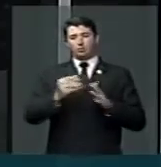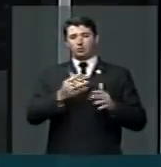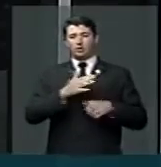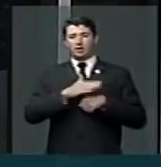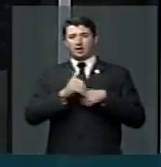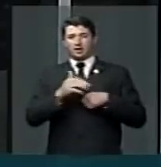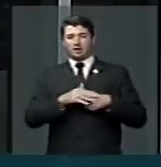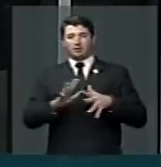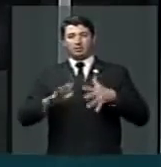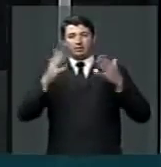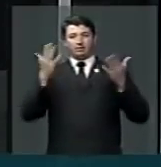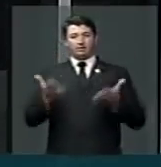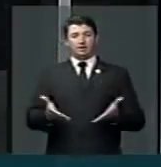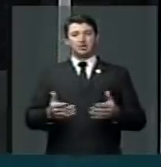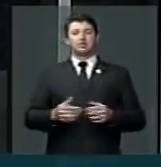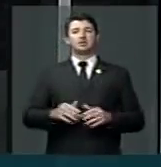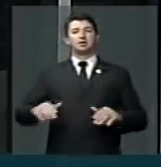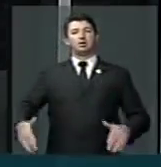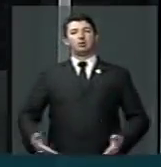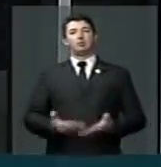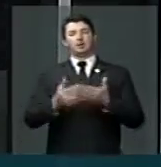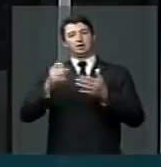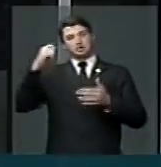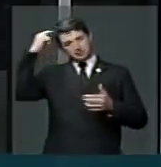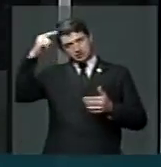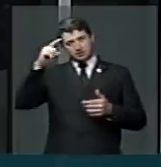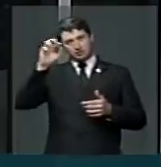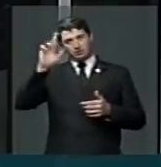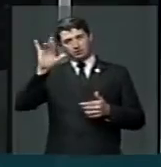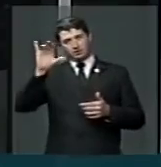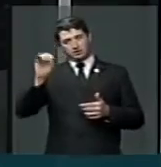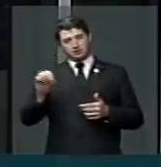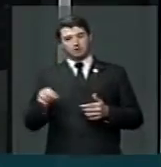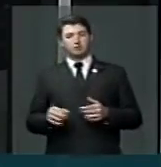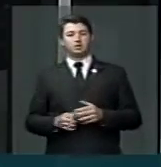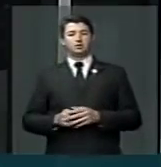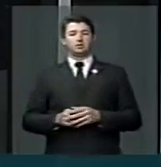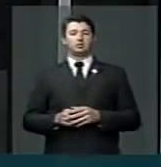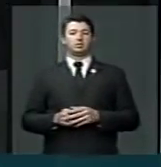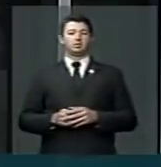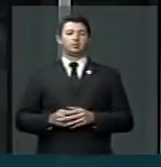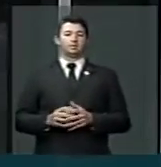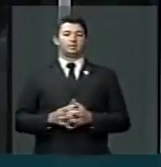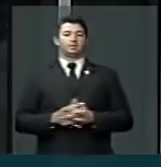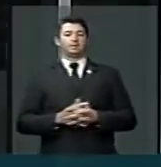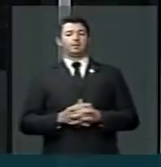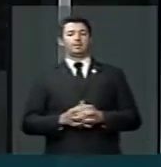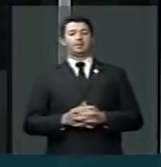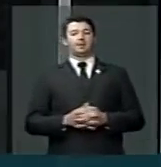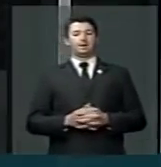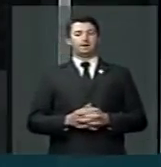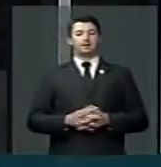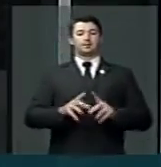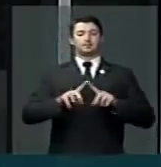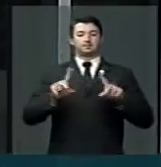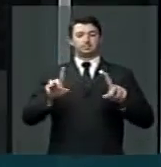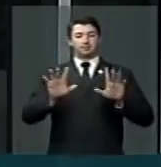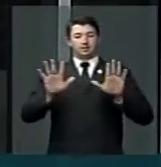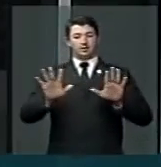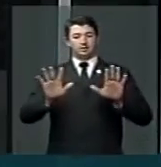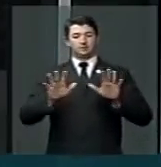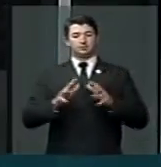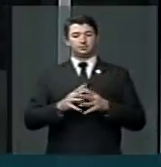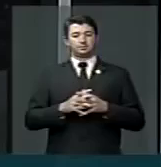esta festa em homenagem ao Rio São Francisco, o nosso rio da Unidade Nacional. Mas eu queria aqui, senhor